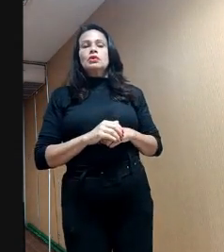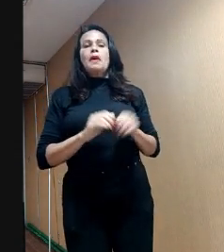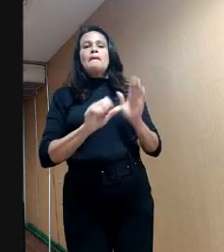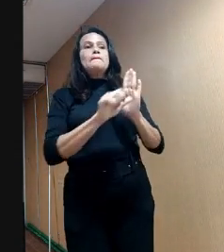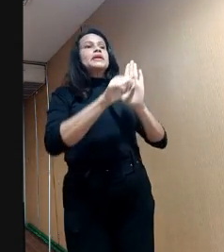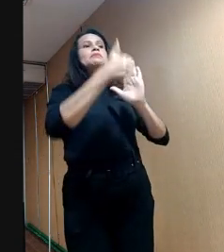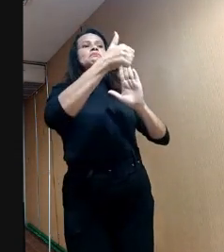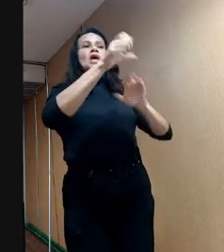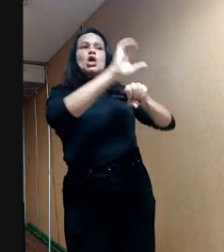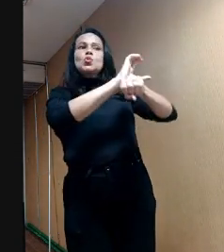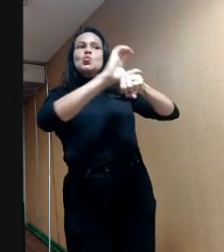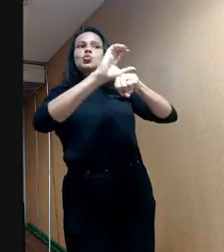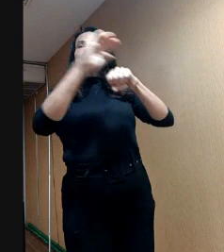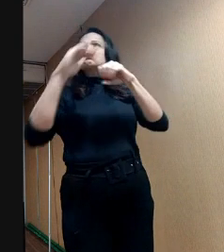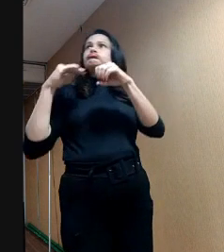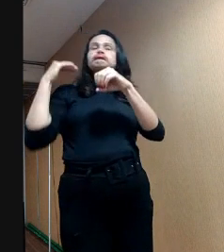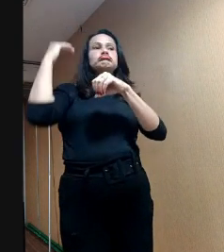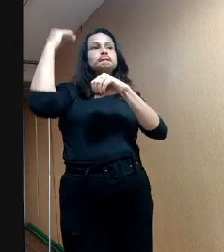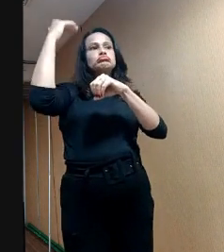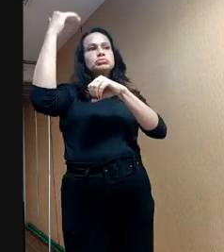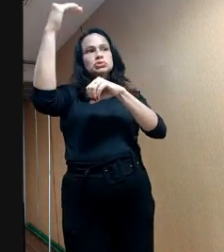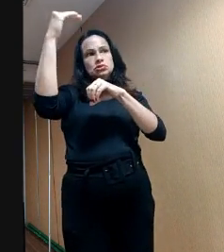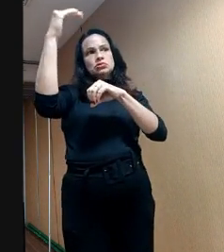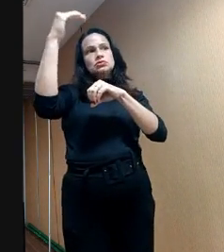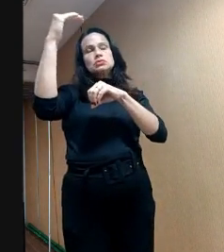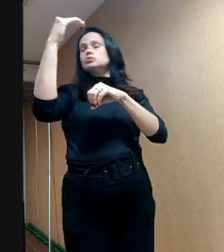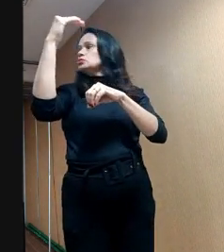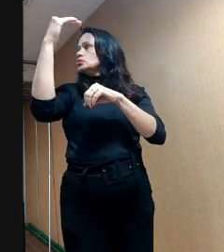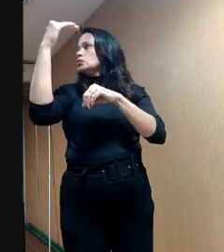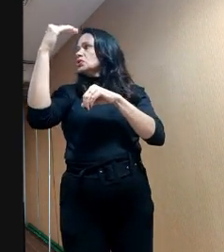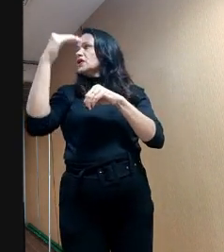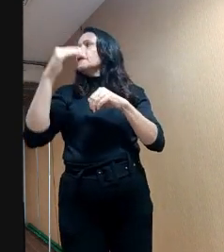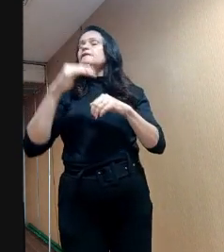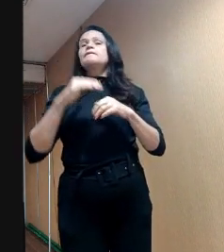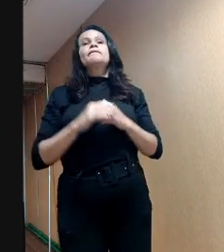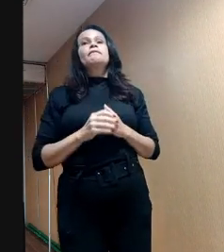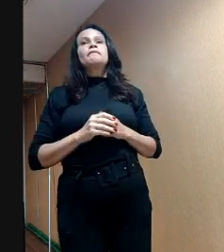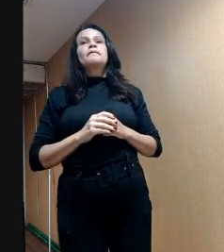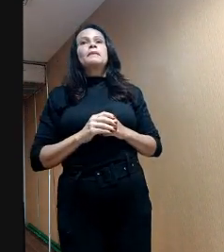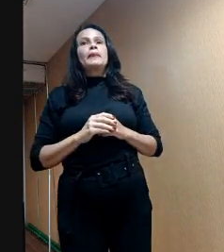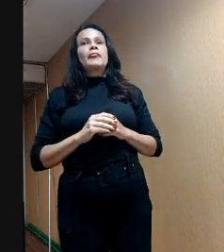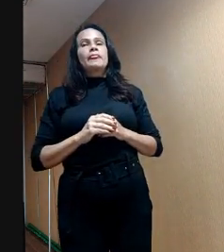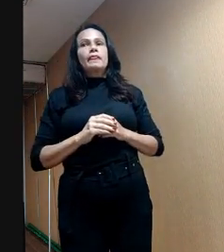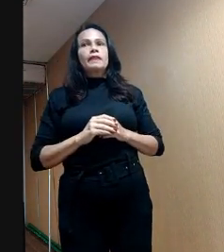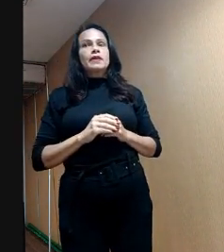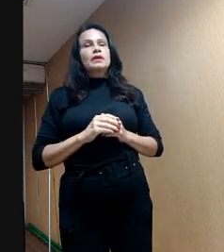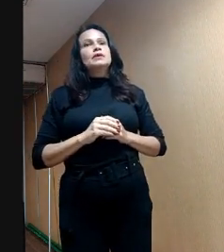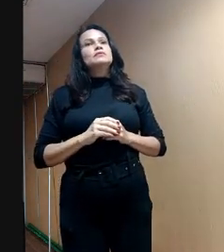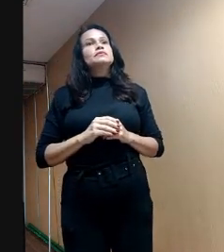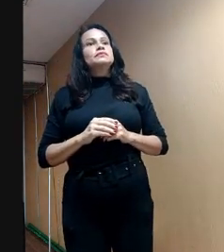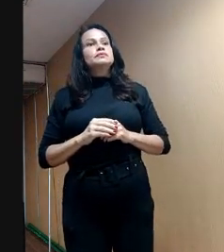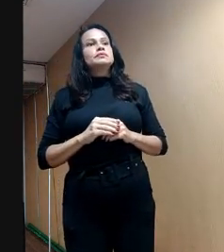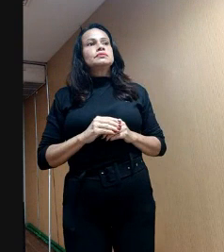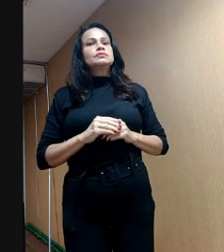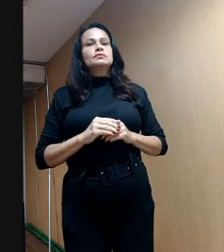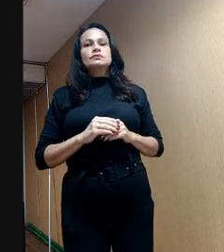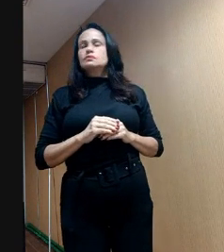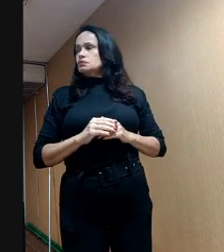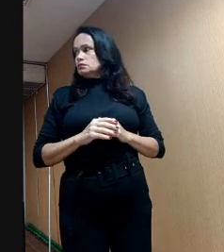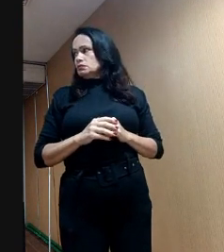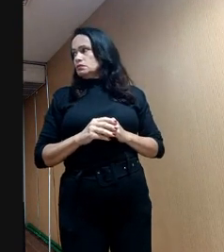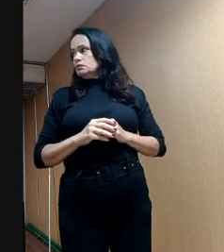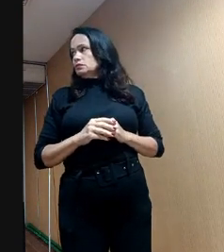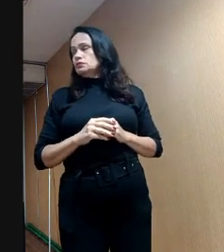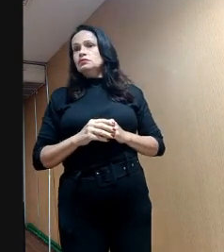do campus Pesqueira, primeira graduação, e que esse evento sirva ainda mais para fortalecer ainda mais este curso, e que a